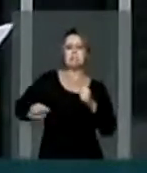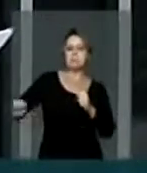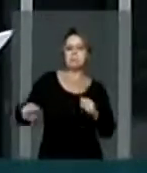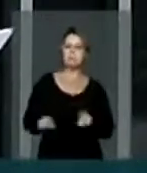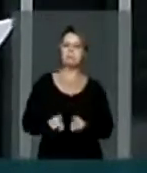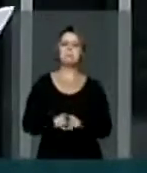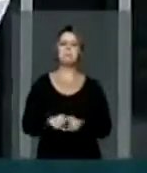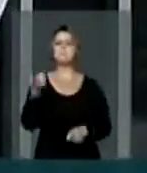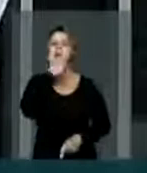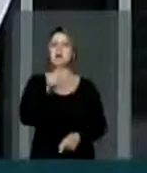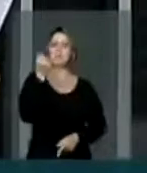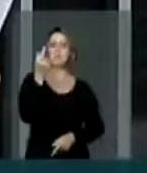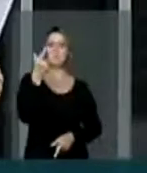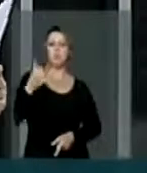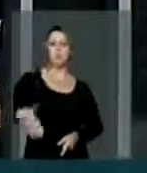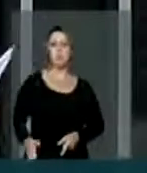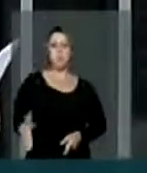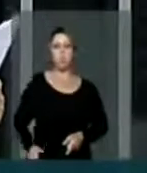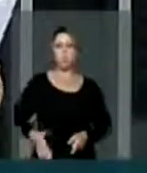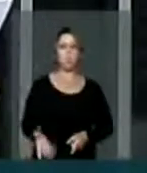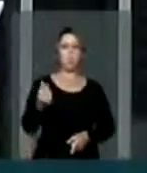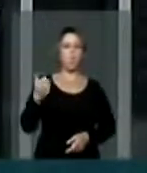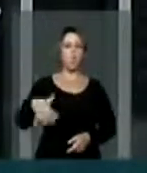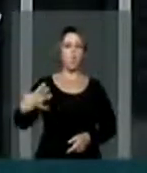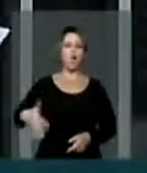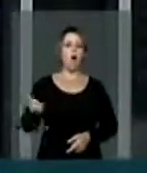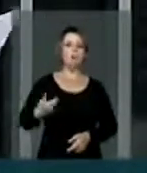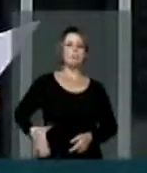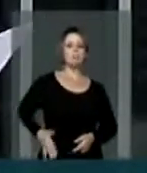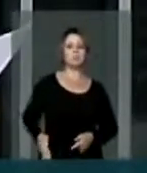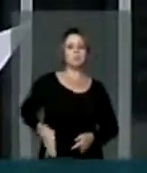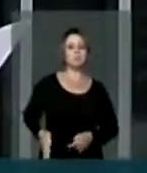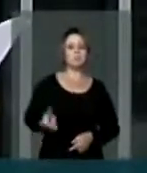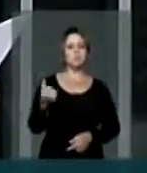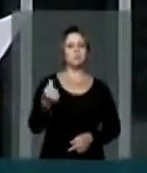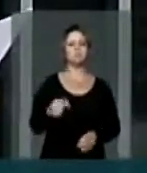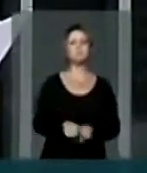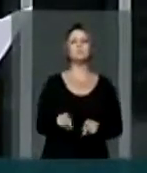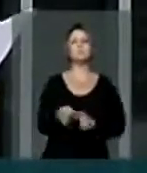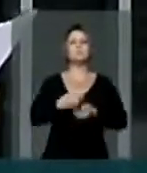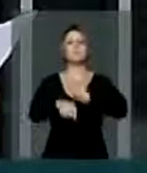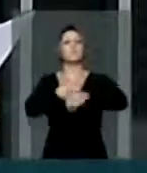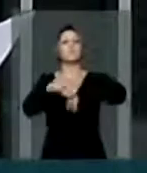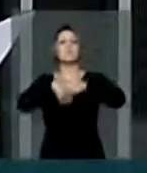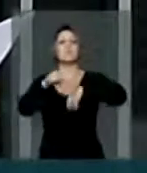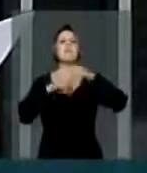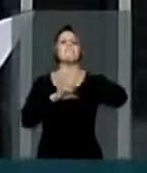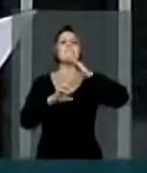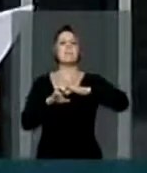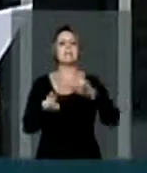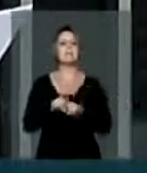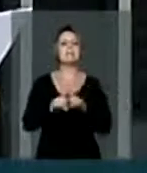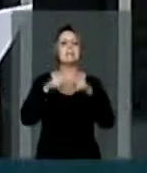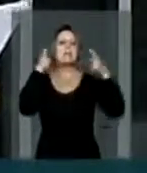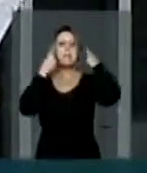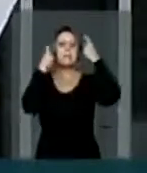pois com certeza irão faturar muito em nosso país continental. O lobby dessas megas empresas que não se preocupam